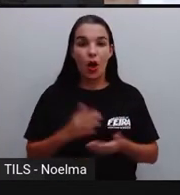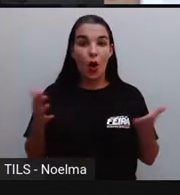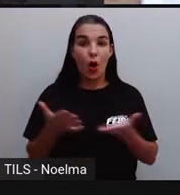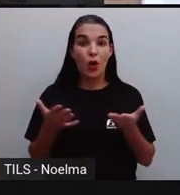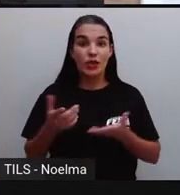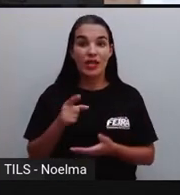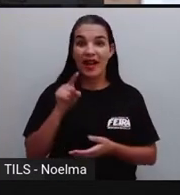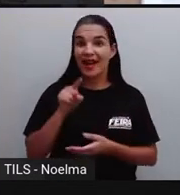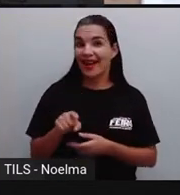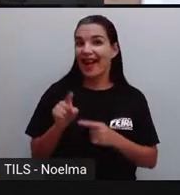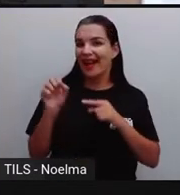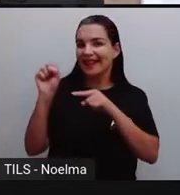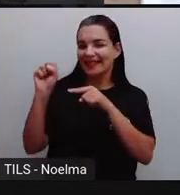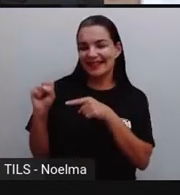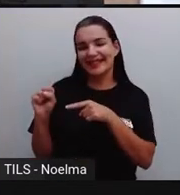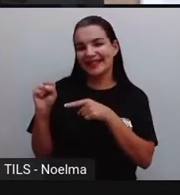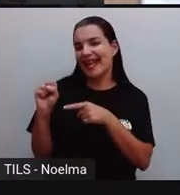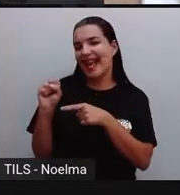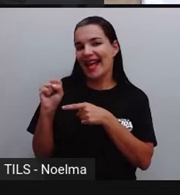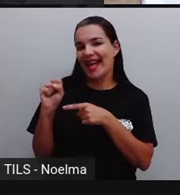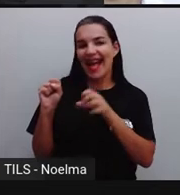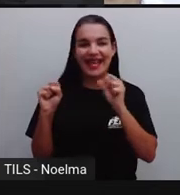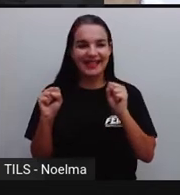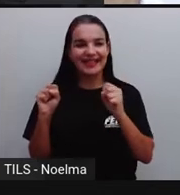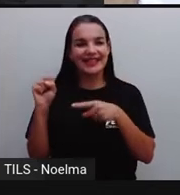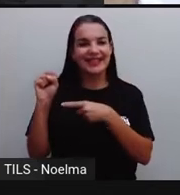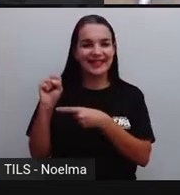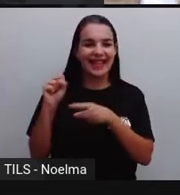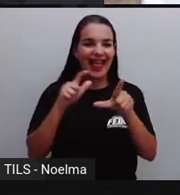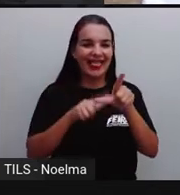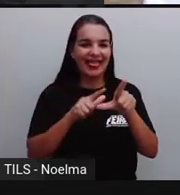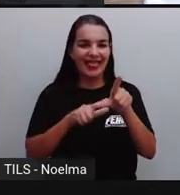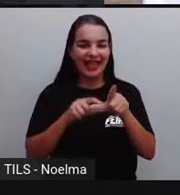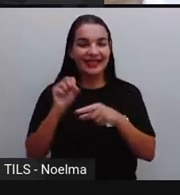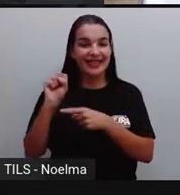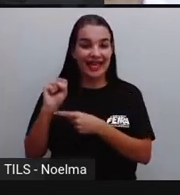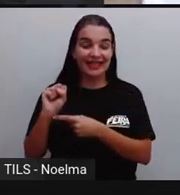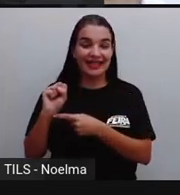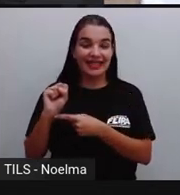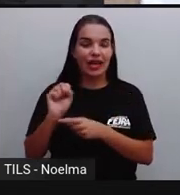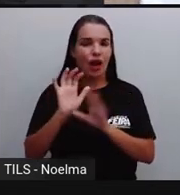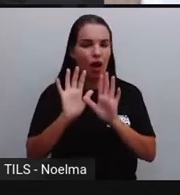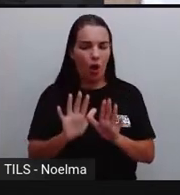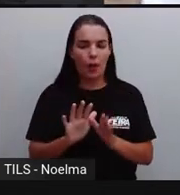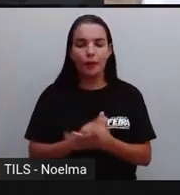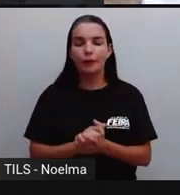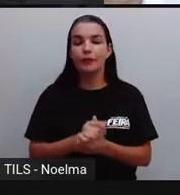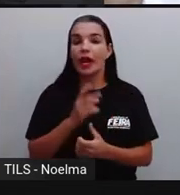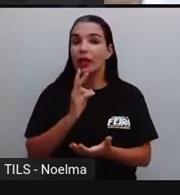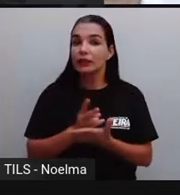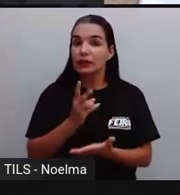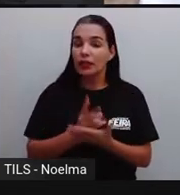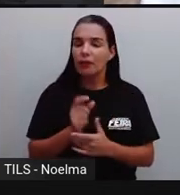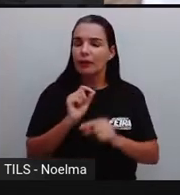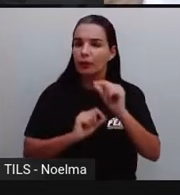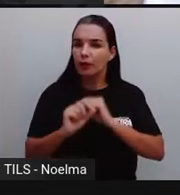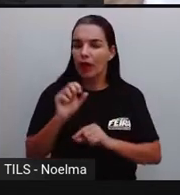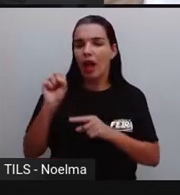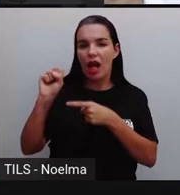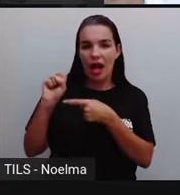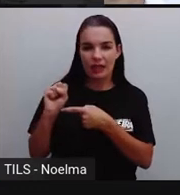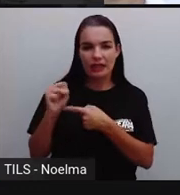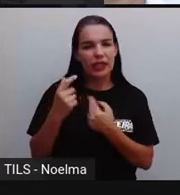Hoje é a vez da letra si. Então, nem sempre, né, a letra si também vai ter